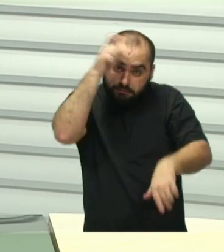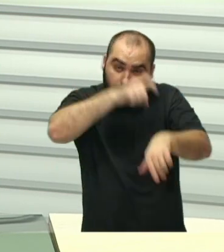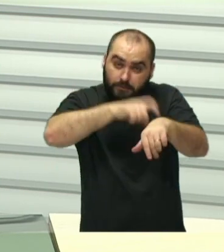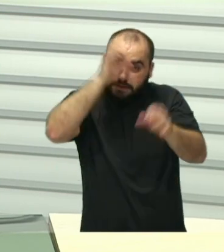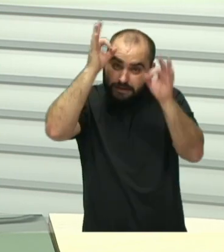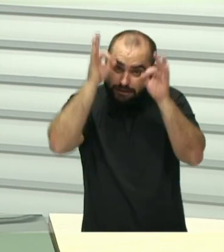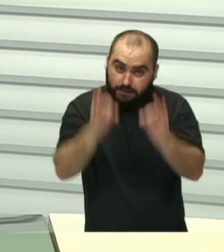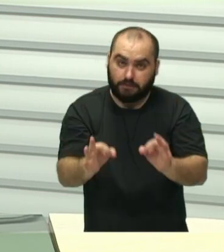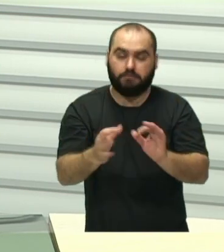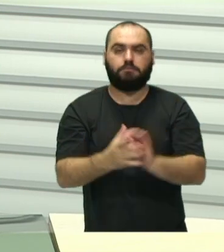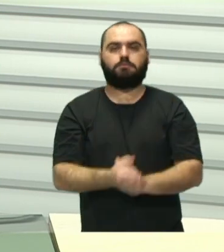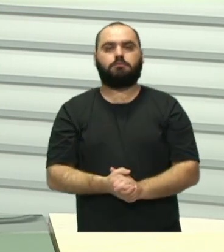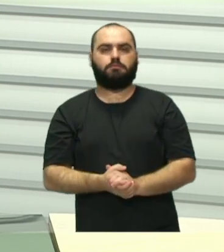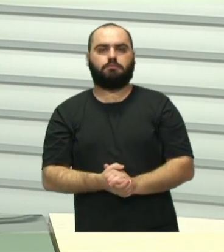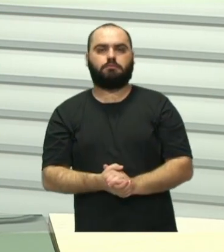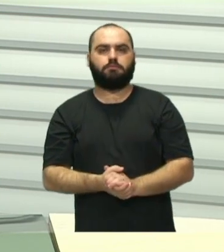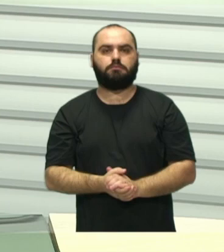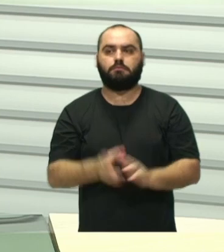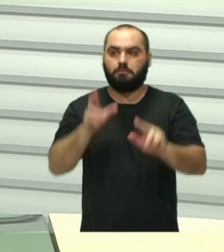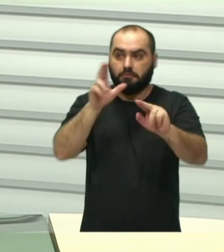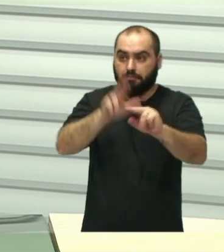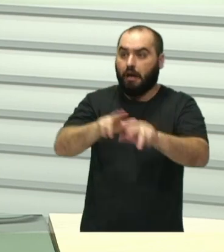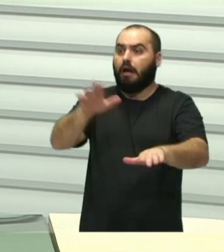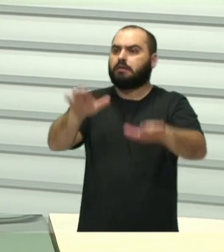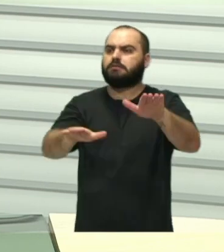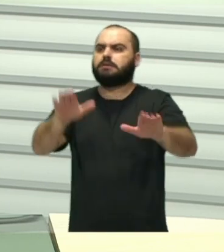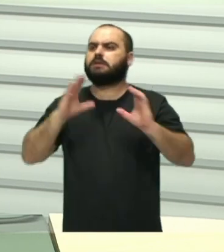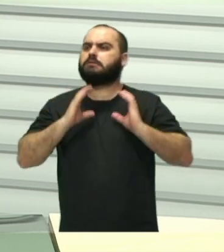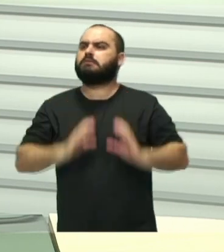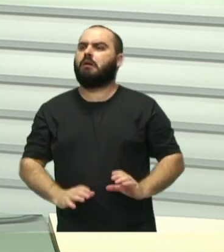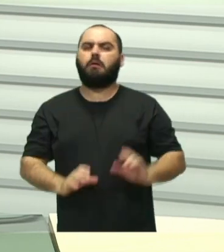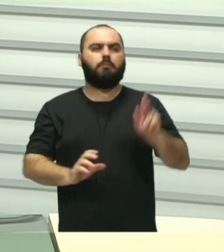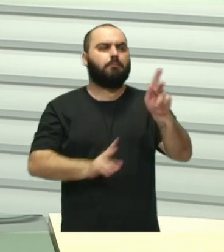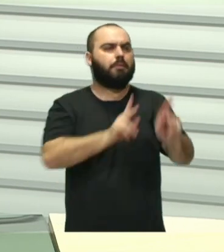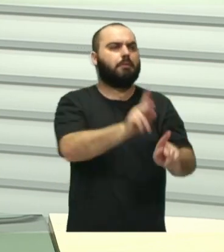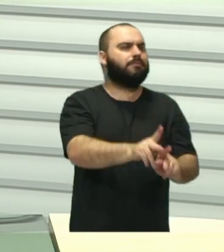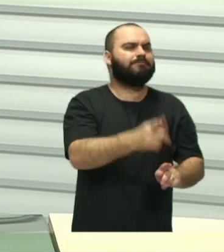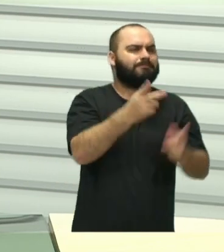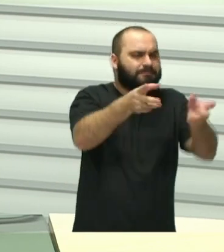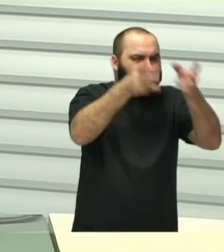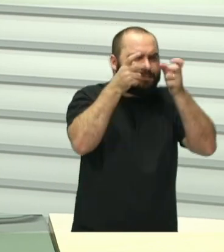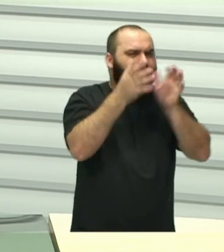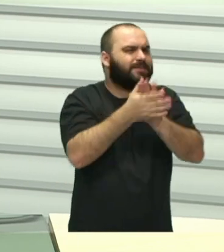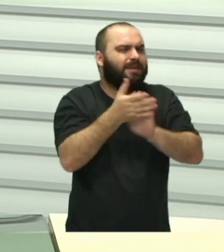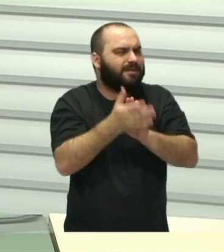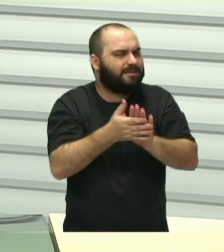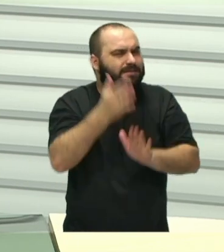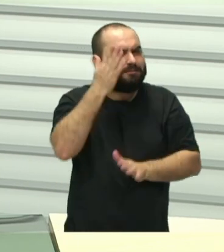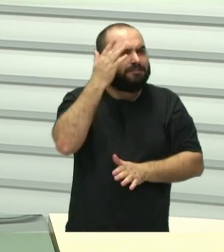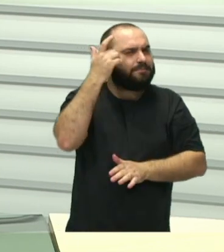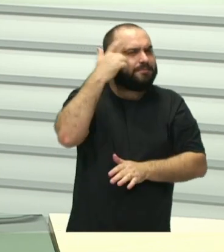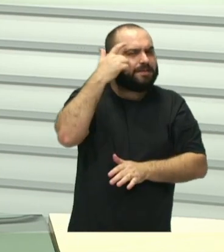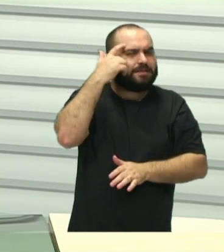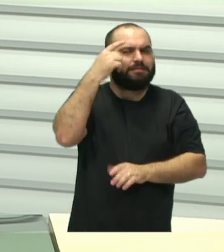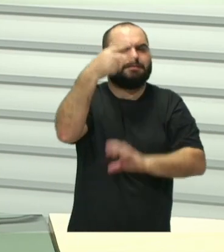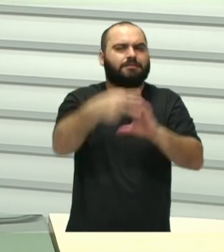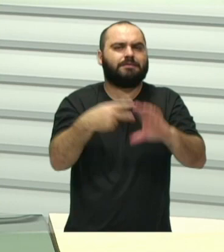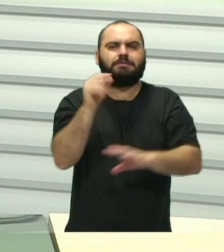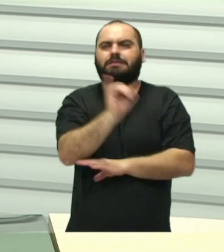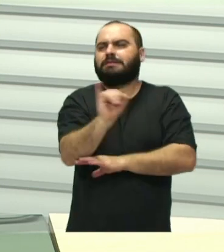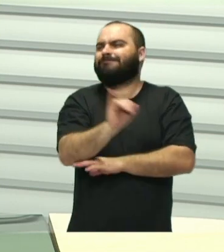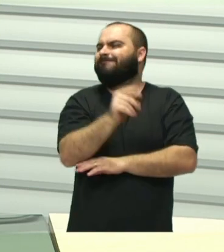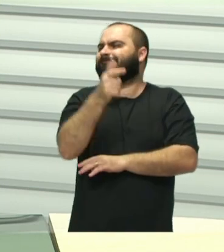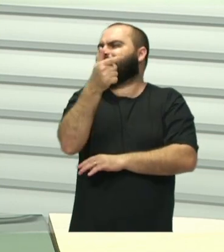então ela às vezes a cidadão a população não tem essa percepção né do quanto o poder legislativo é